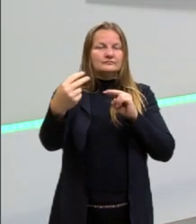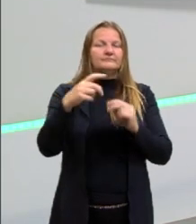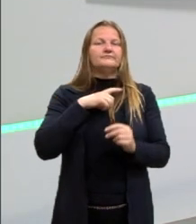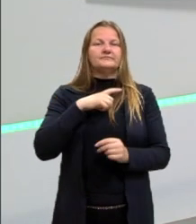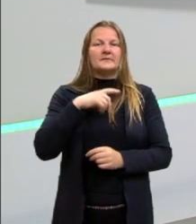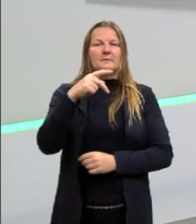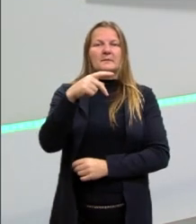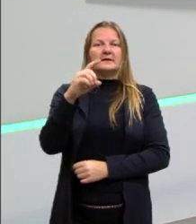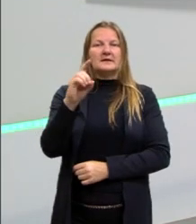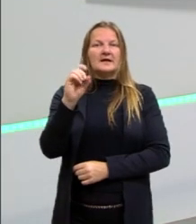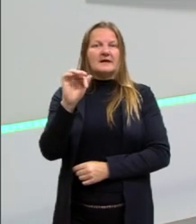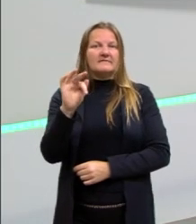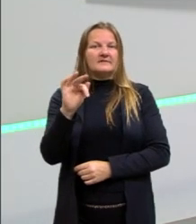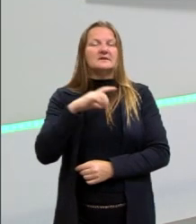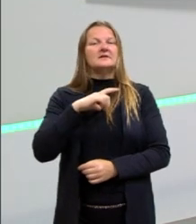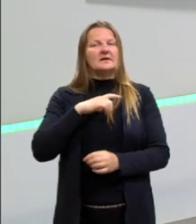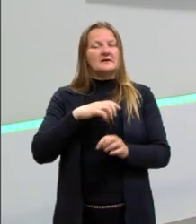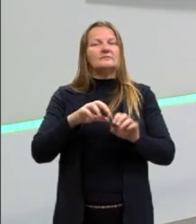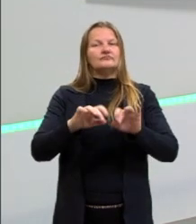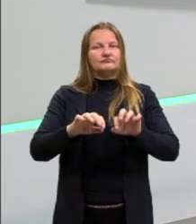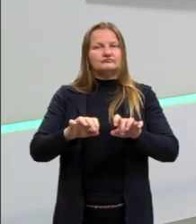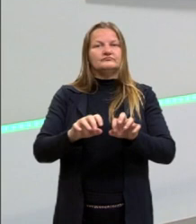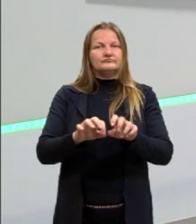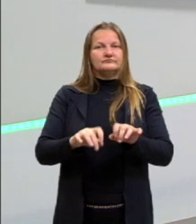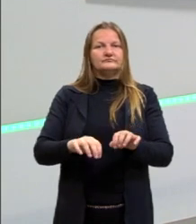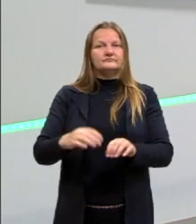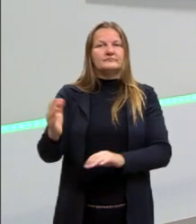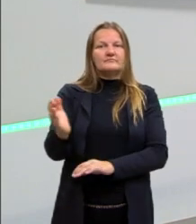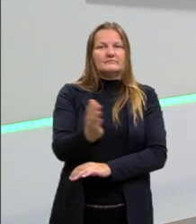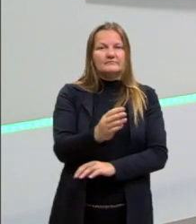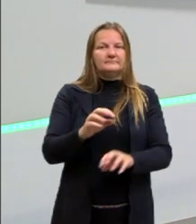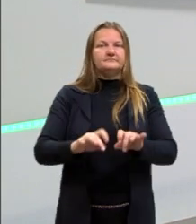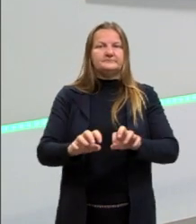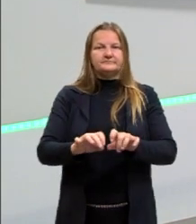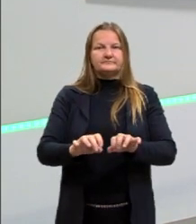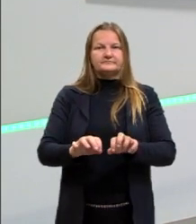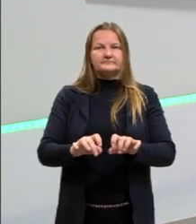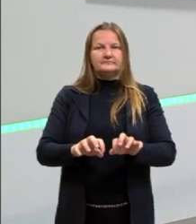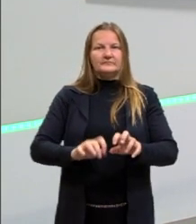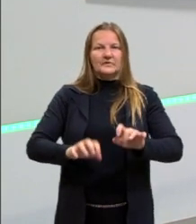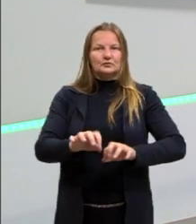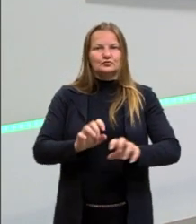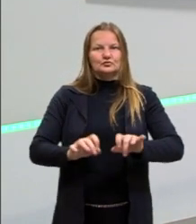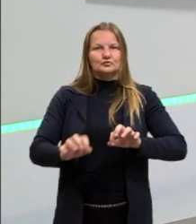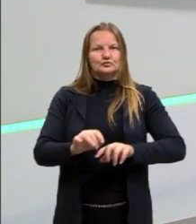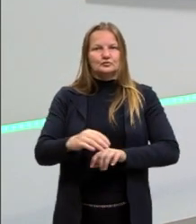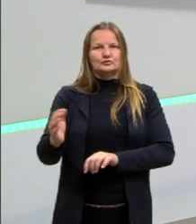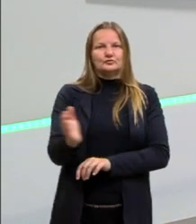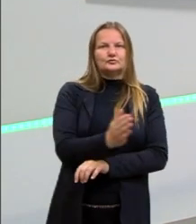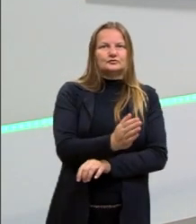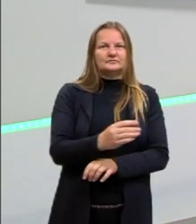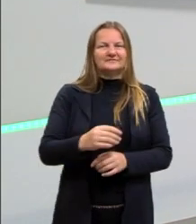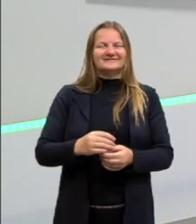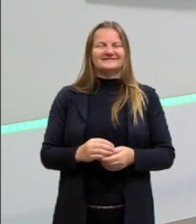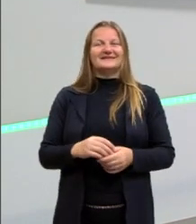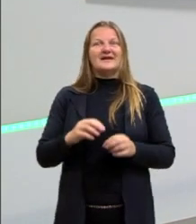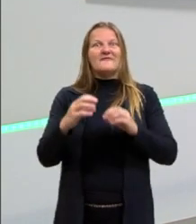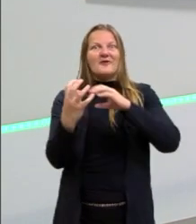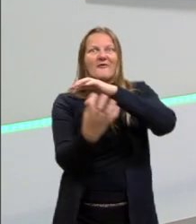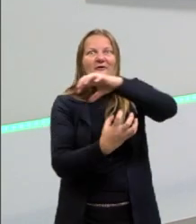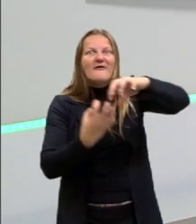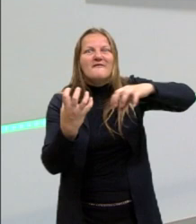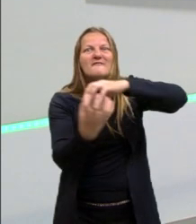tem essa escrita dos livros lá nas máquinas de escrever então foi uma tecnologia que revolucionou